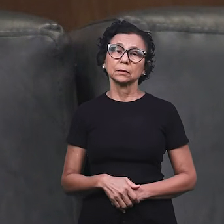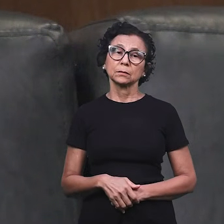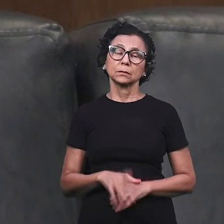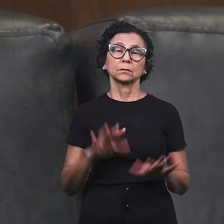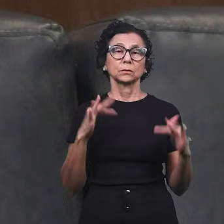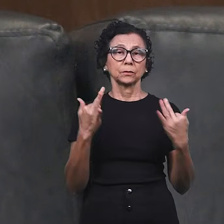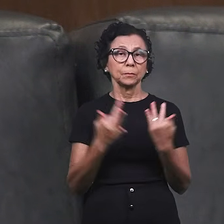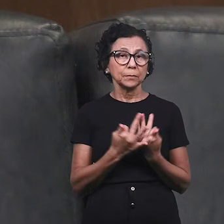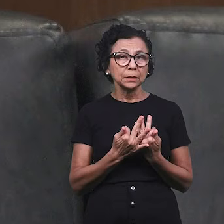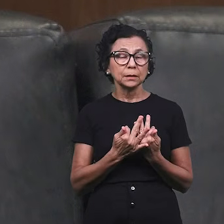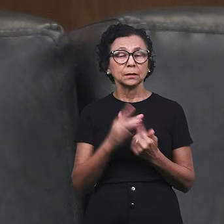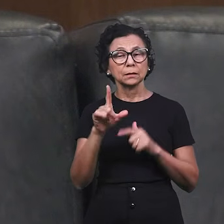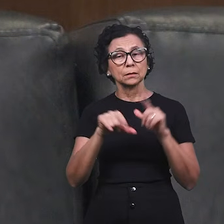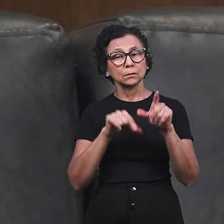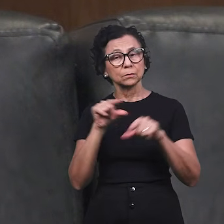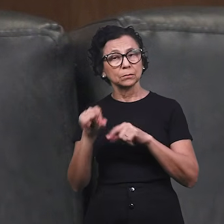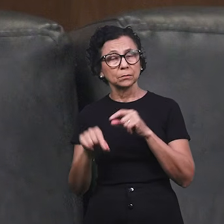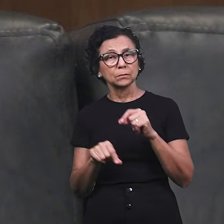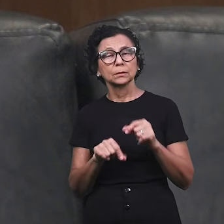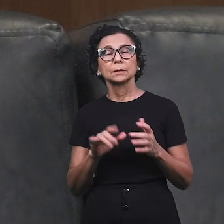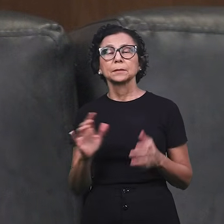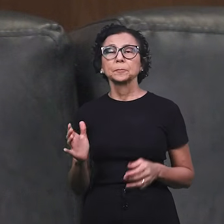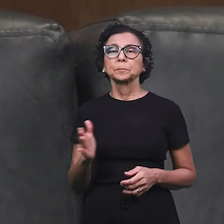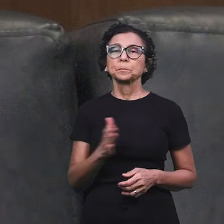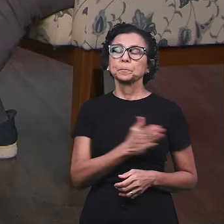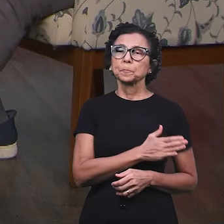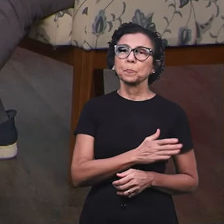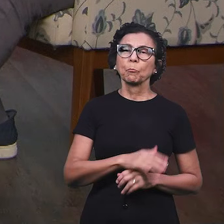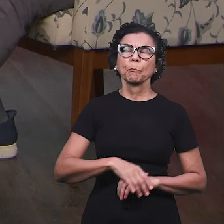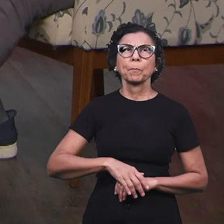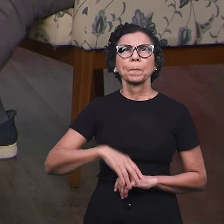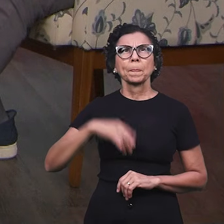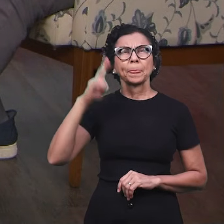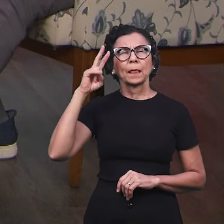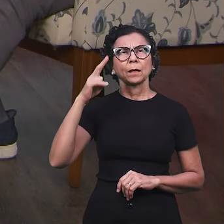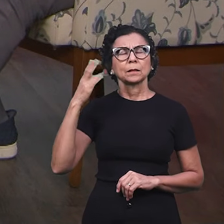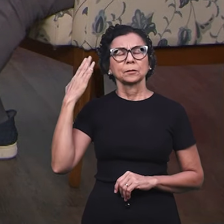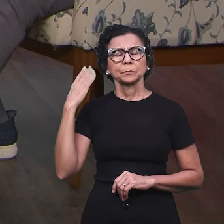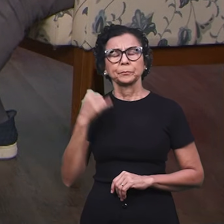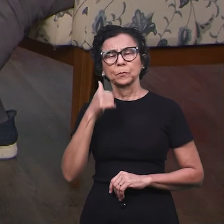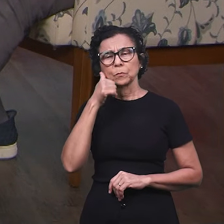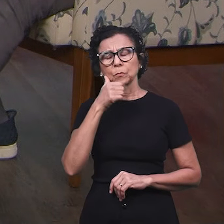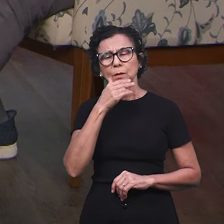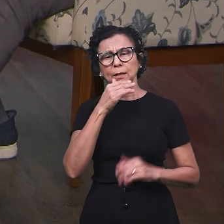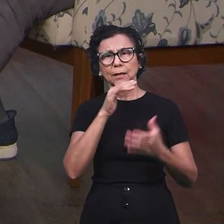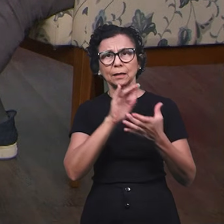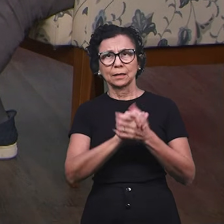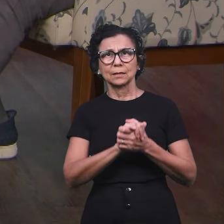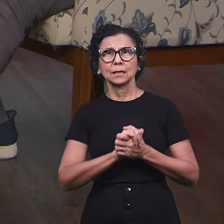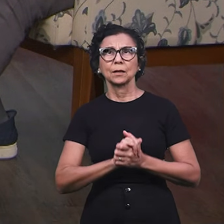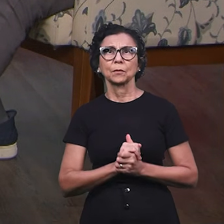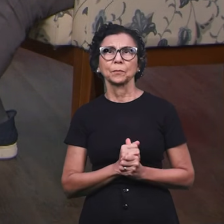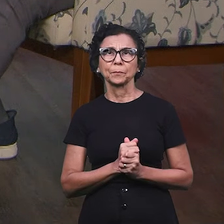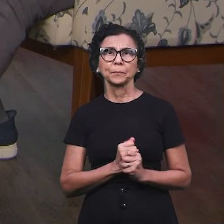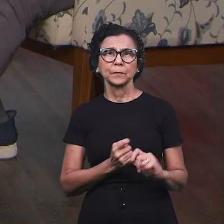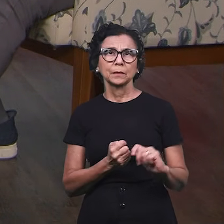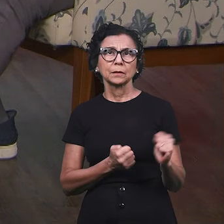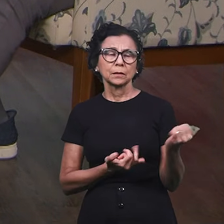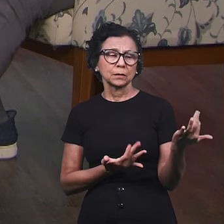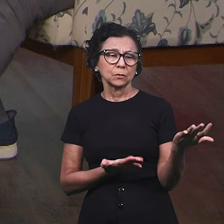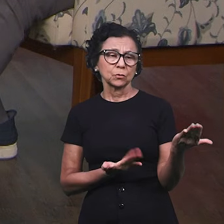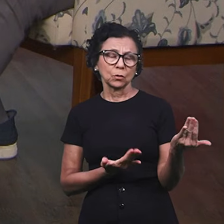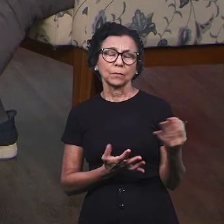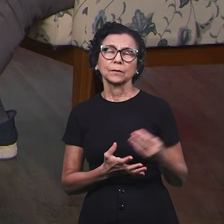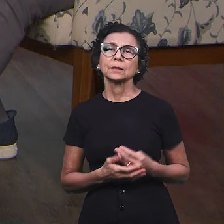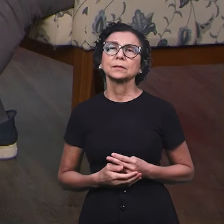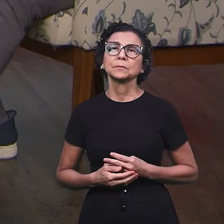famílias, das decisões que serão tomadas em família. Jesus. Eu me lembro de um casal de jovens, quando eles foram casar, e eles tinham tido um